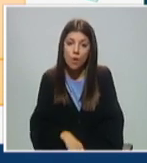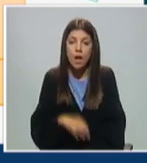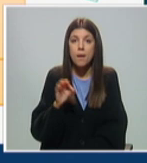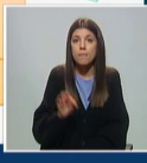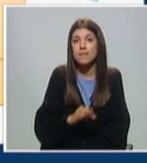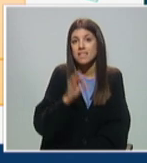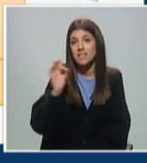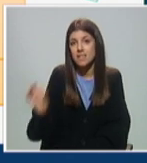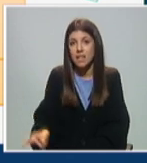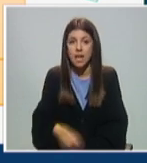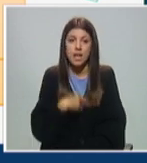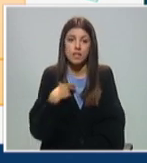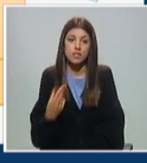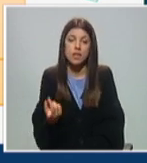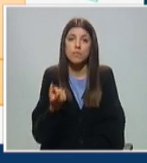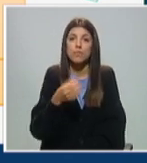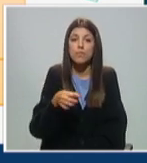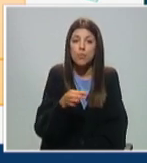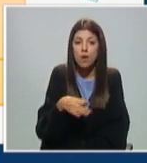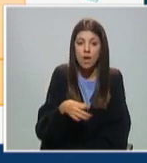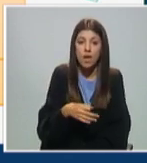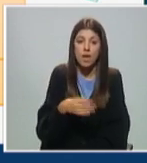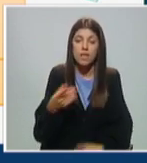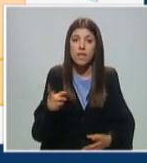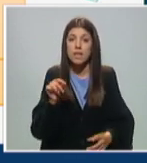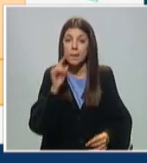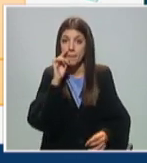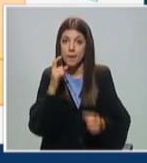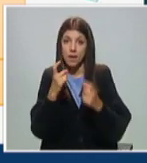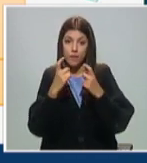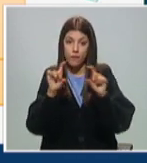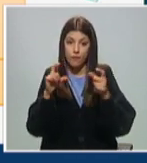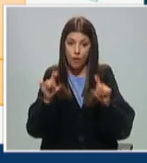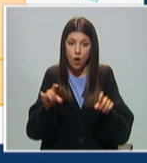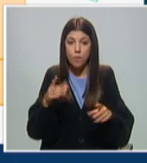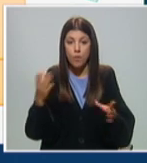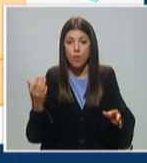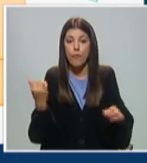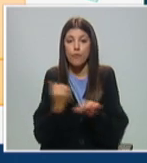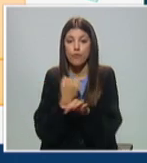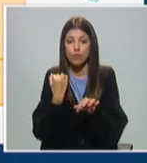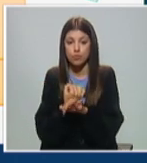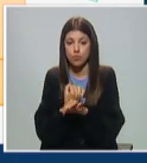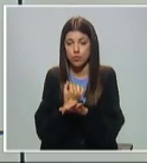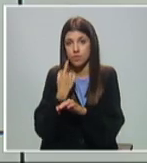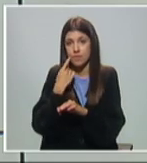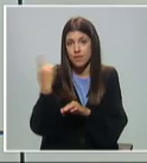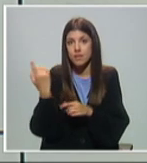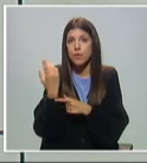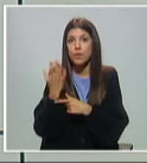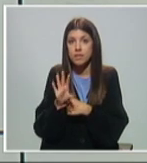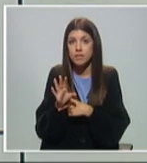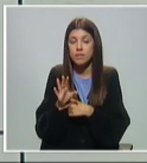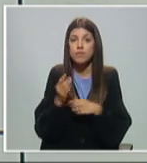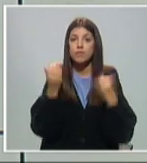e também fórmulas e funções. Estes são alguns exemplos de dados que nós podemos introduzir e organizar numa folha de cálculo.